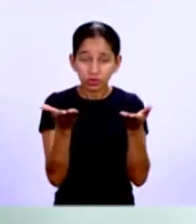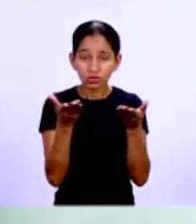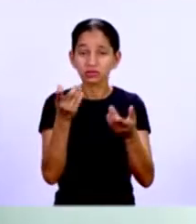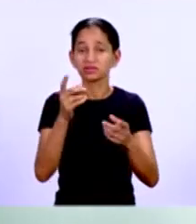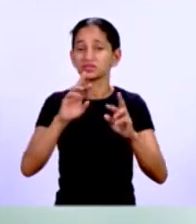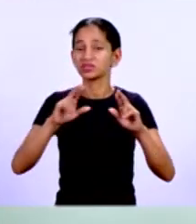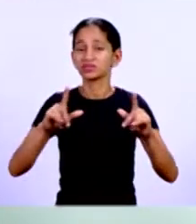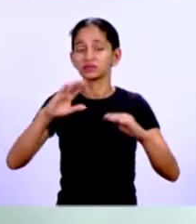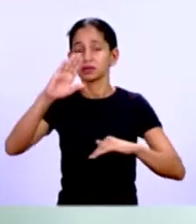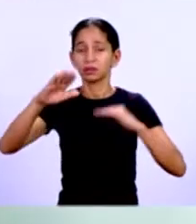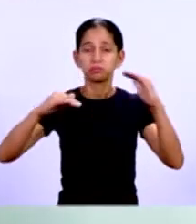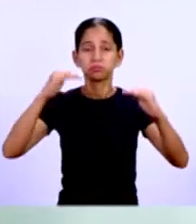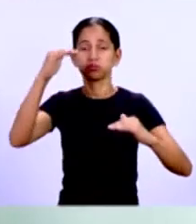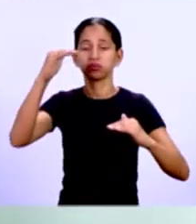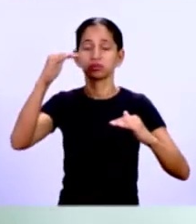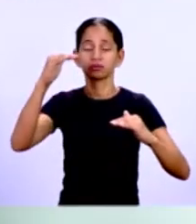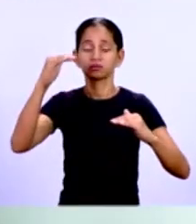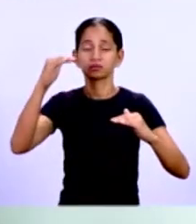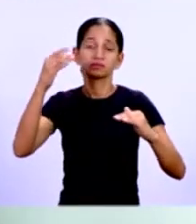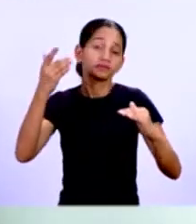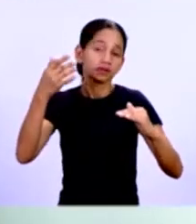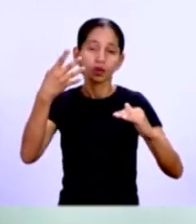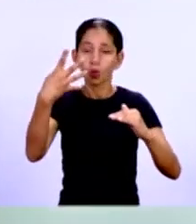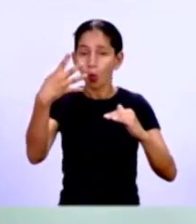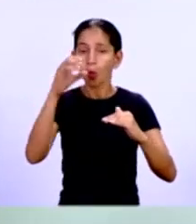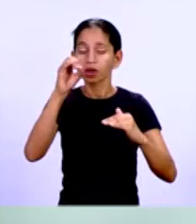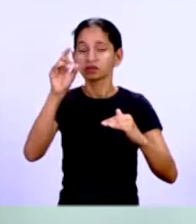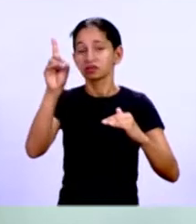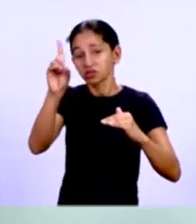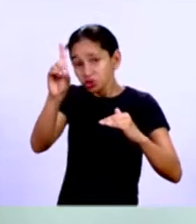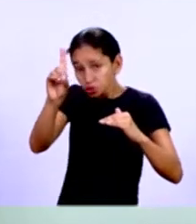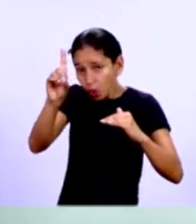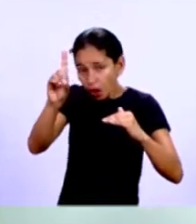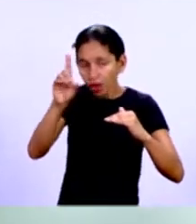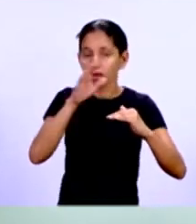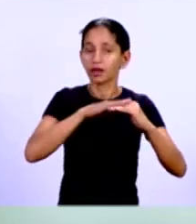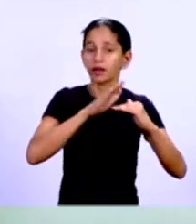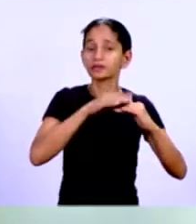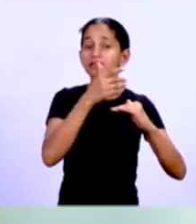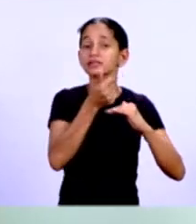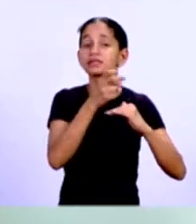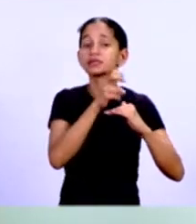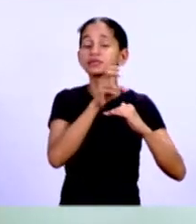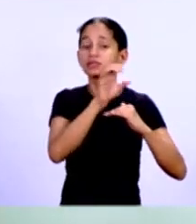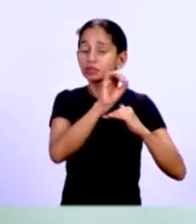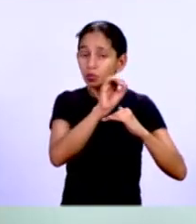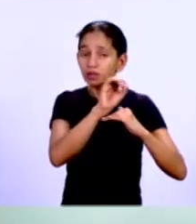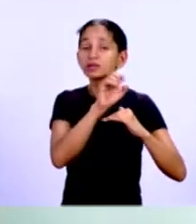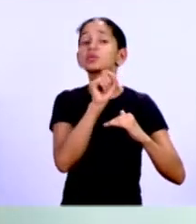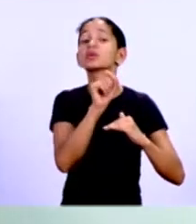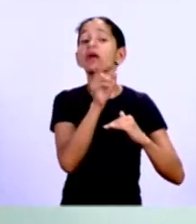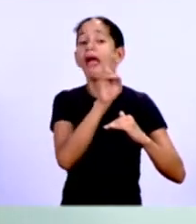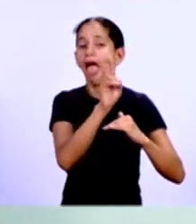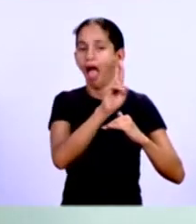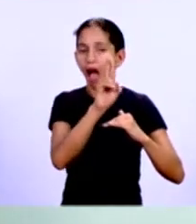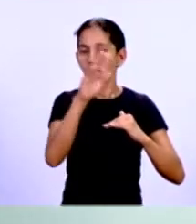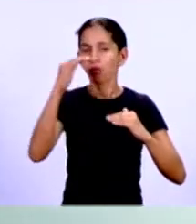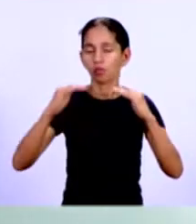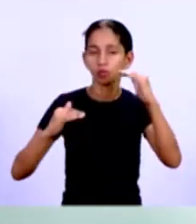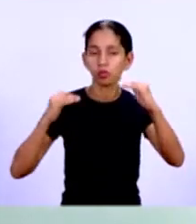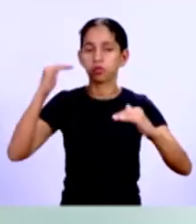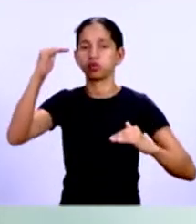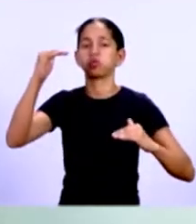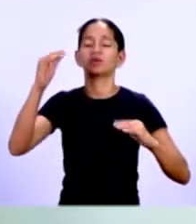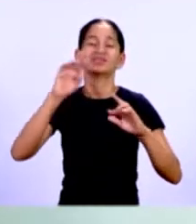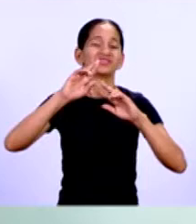de R$400. Então, isso é uma grande flutuação. Eu sei que 5 anos é um tempo razoavelmente grande, mas isso pode